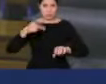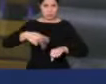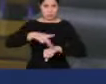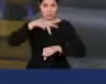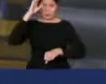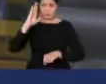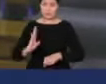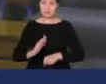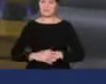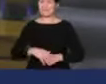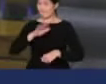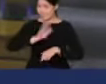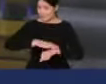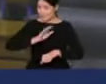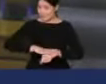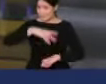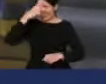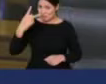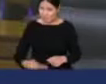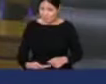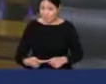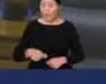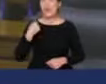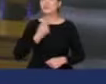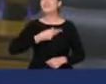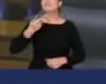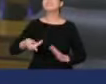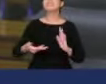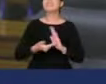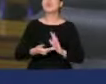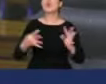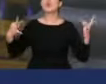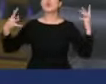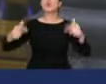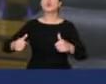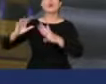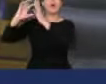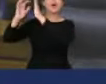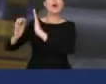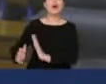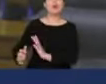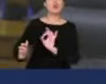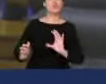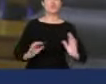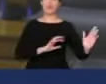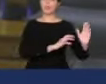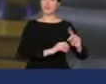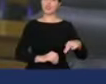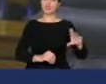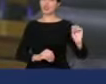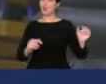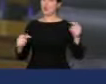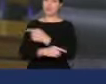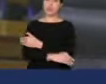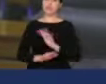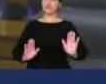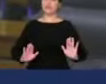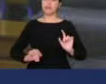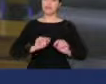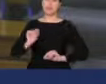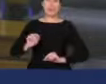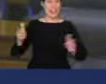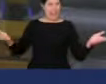neste momento, a Câmara dos Deputados, com o apoio de todos os partidos, com exceção do Novo, está votando a